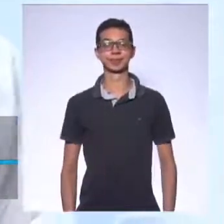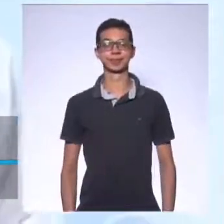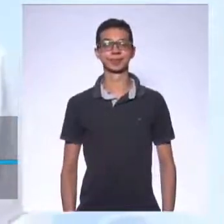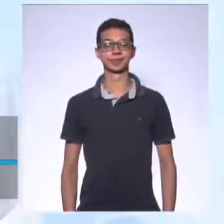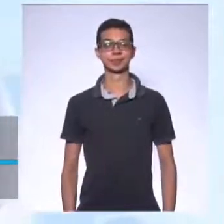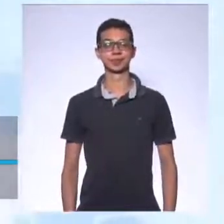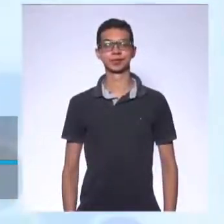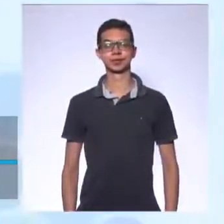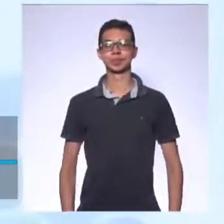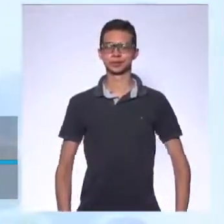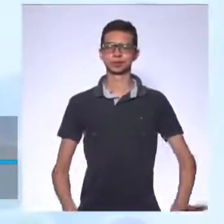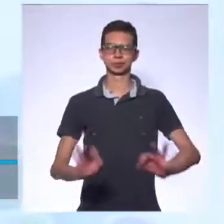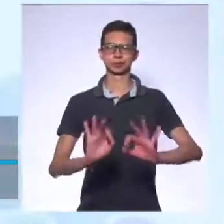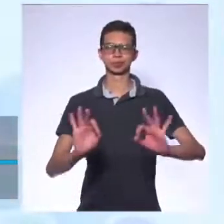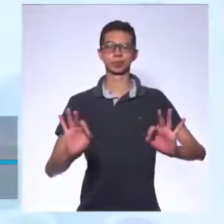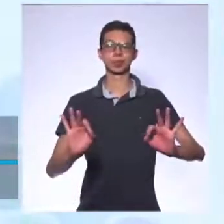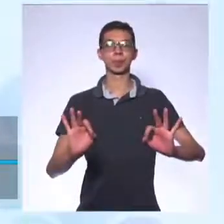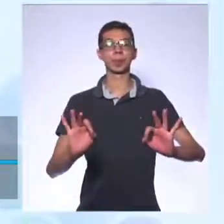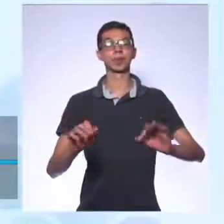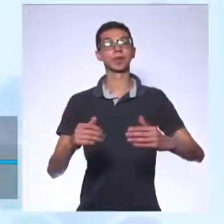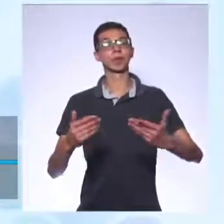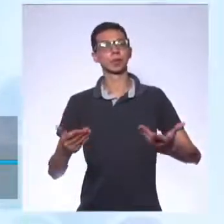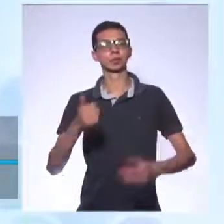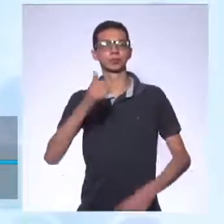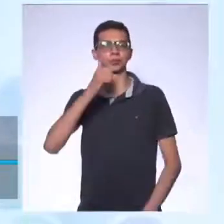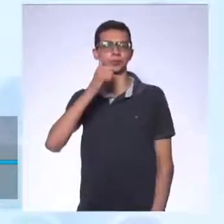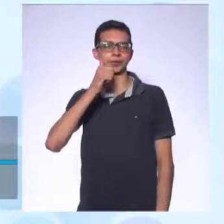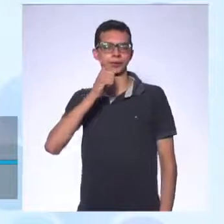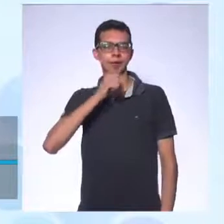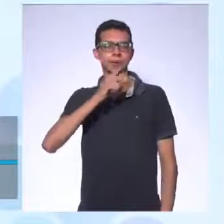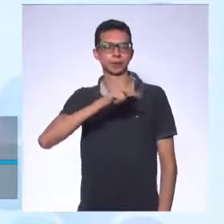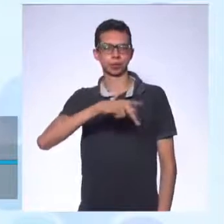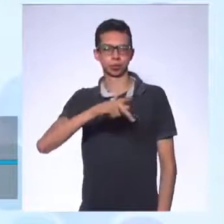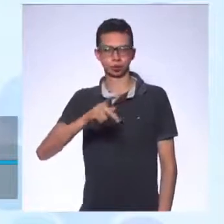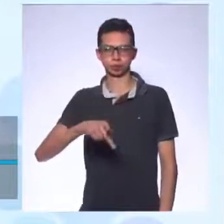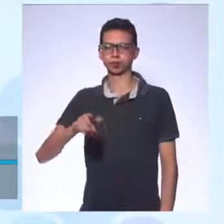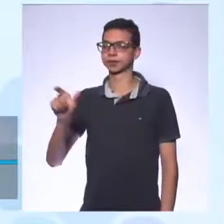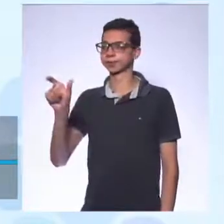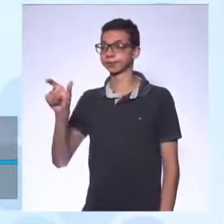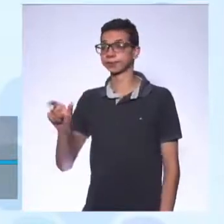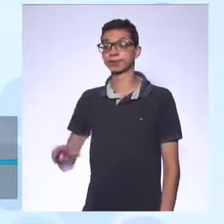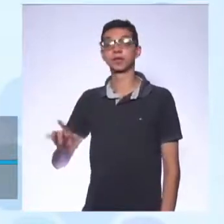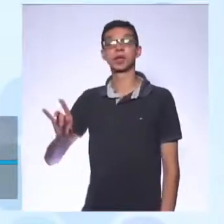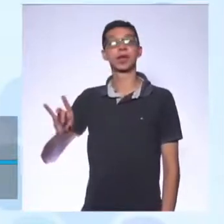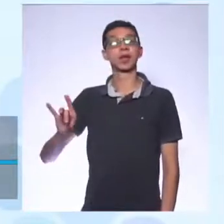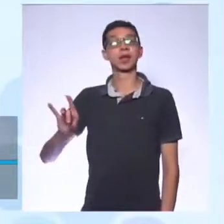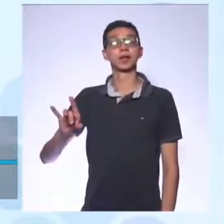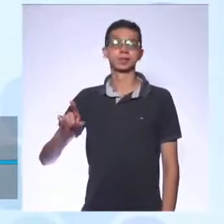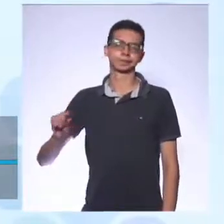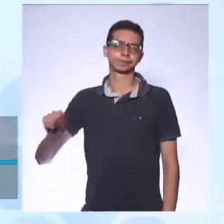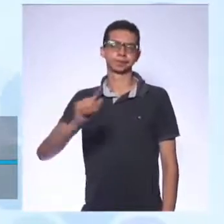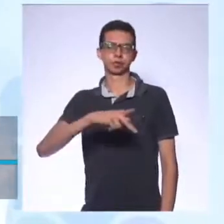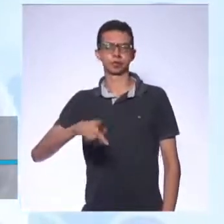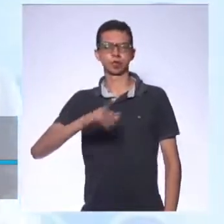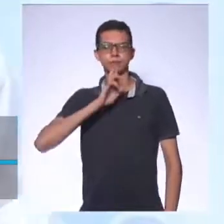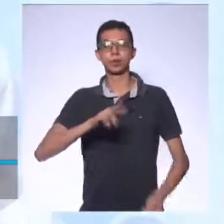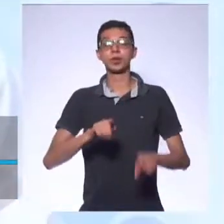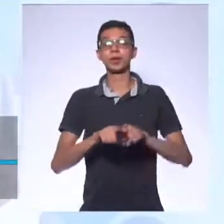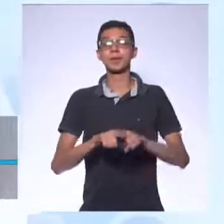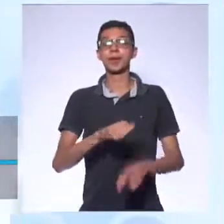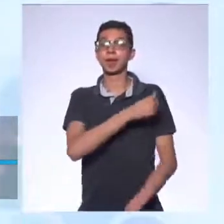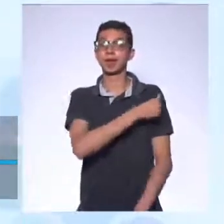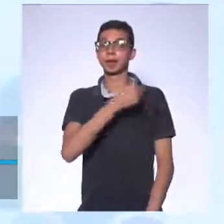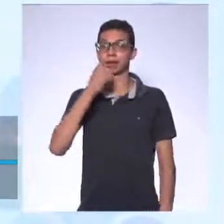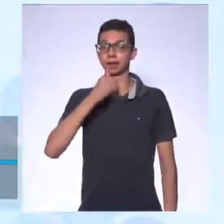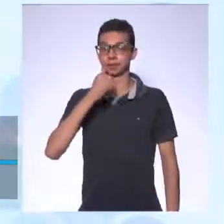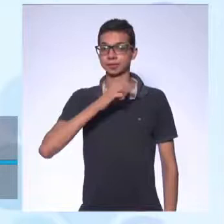foi colocado aqui, né, tanto pela nossa educanda quanto pelo professor, é importante a gente entender o seguinte: quando a gente fala